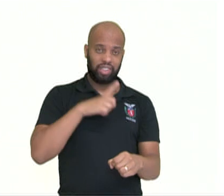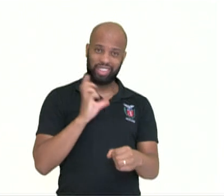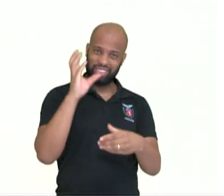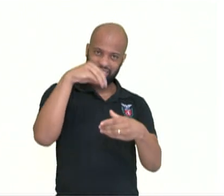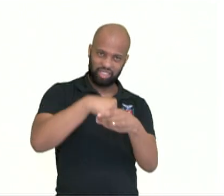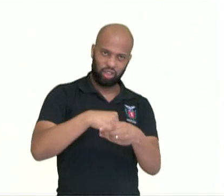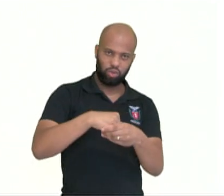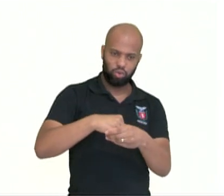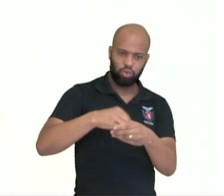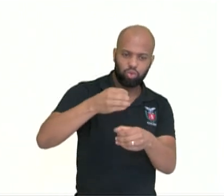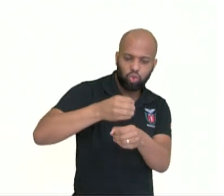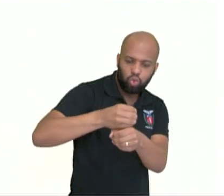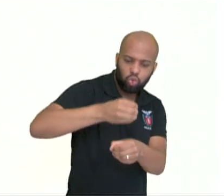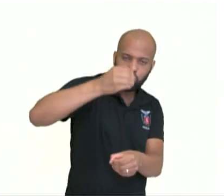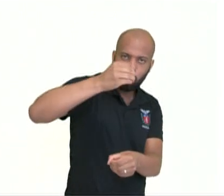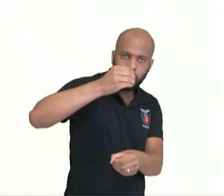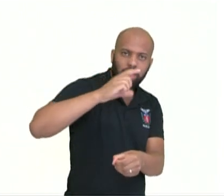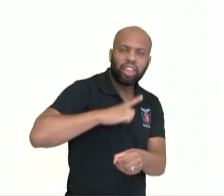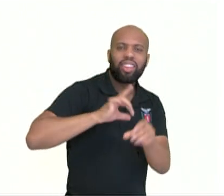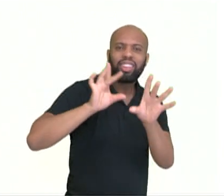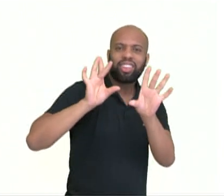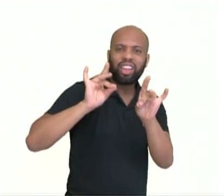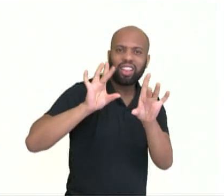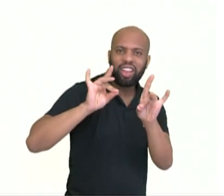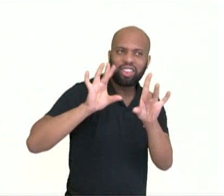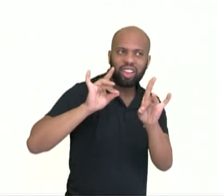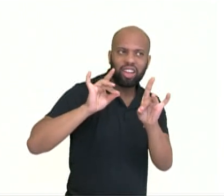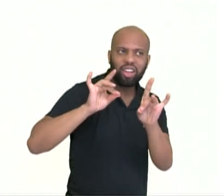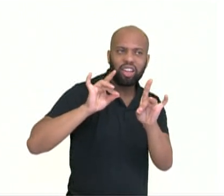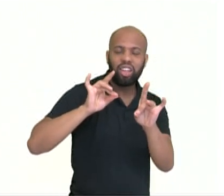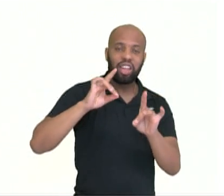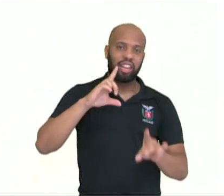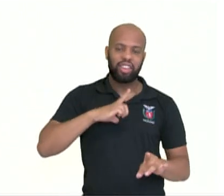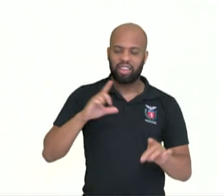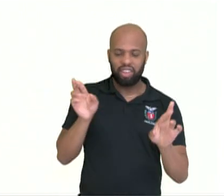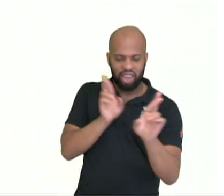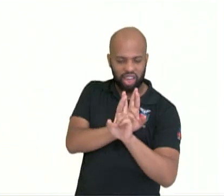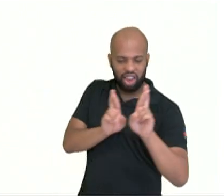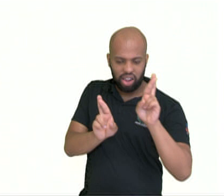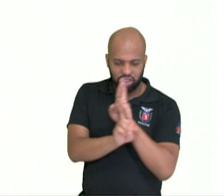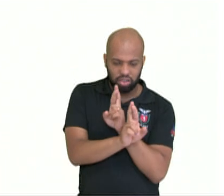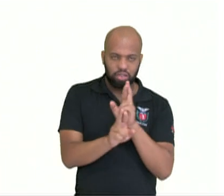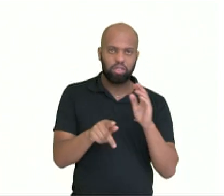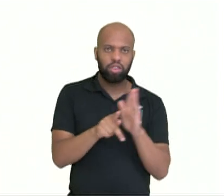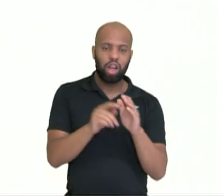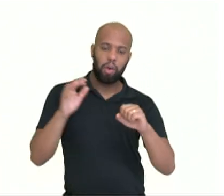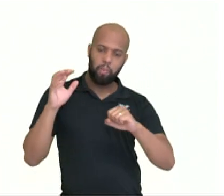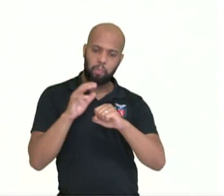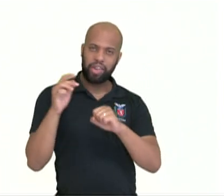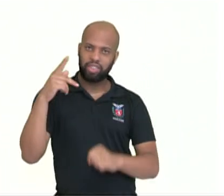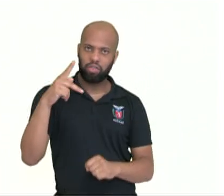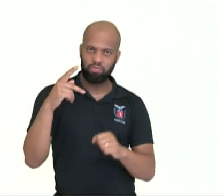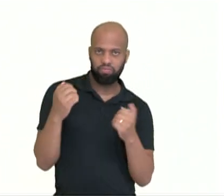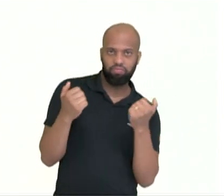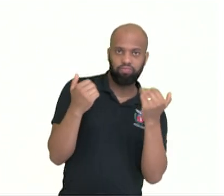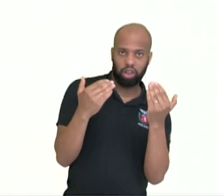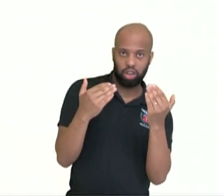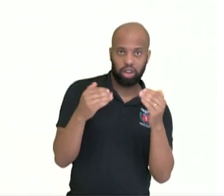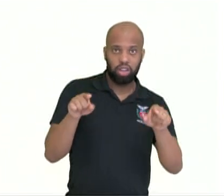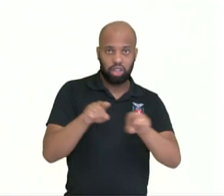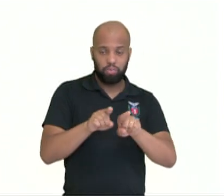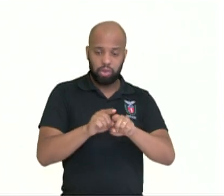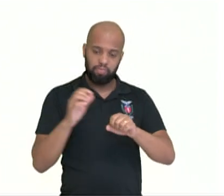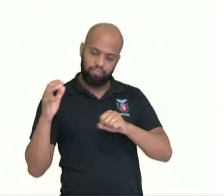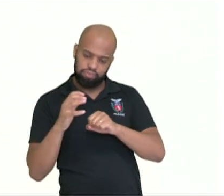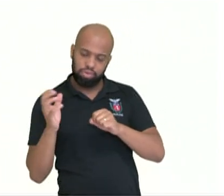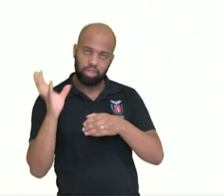líquido, comunicado por um líquido, à pressão ambiente, por um recipiente, né? Para fazer isso daqui, você tem que